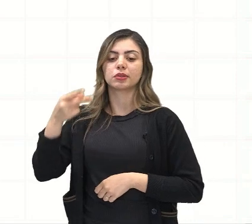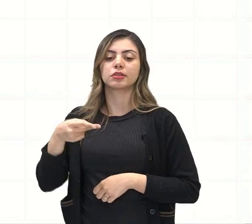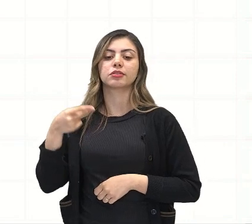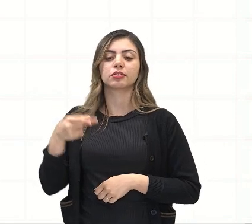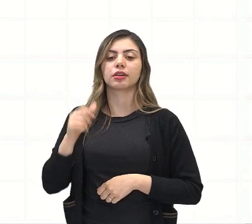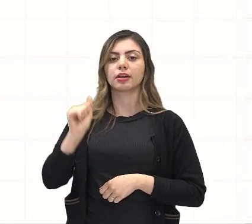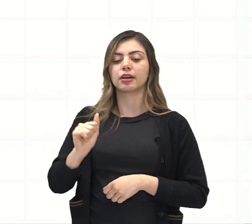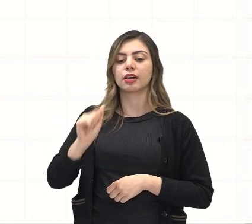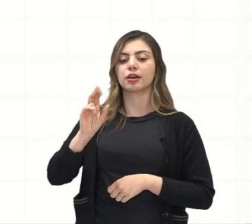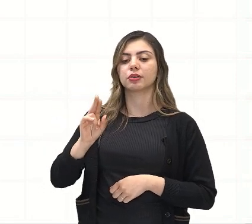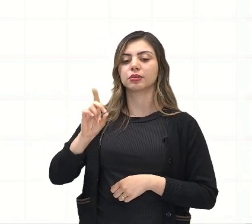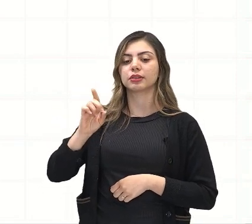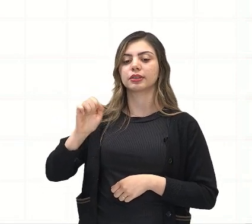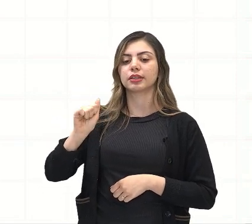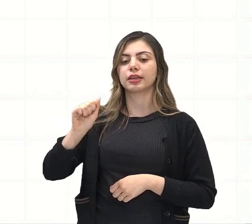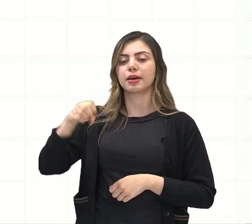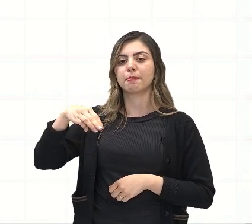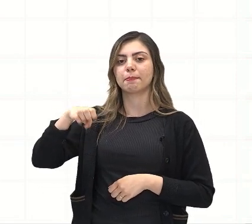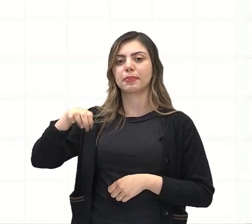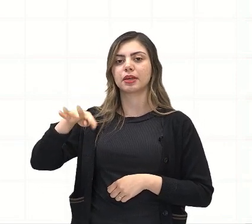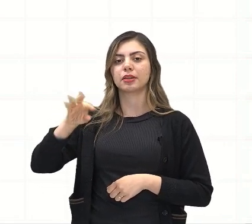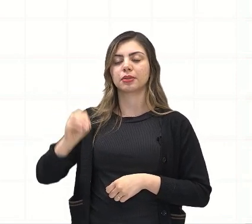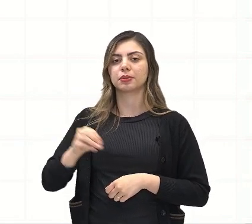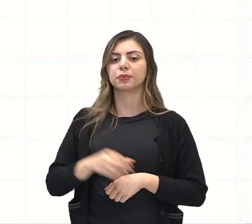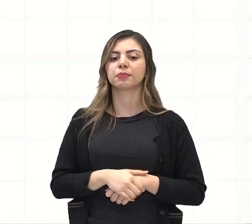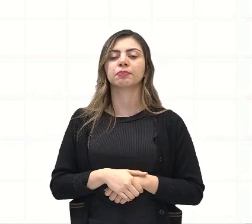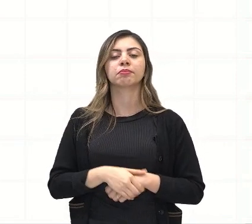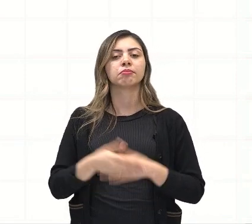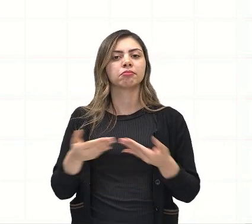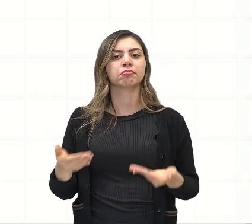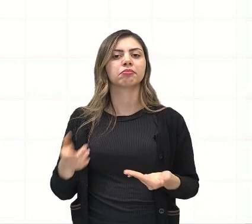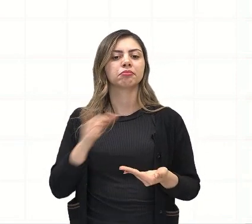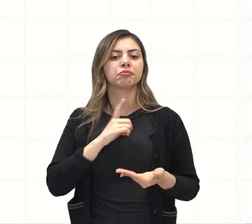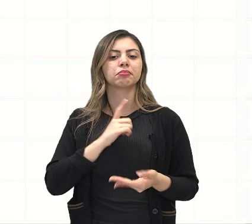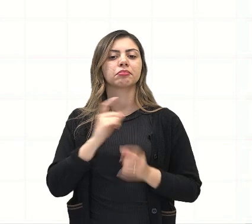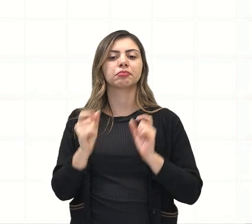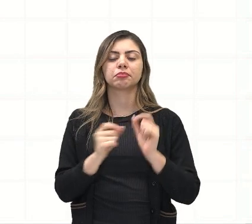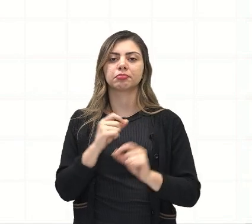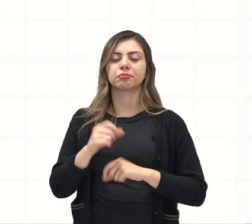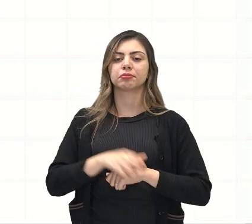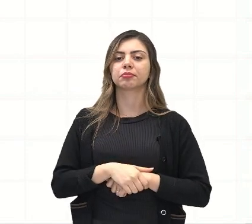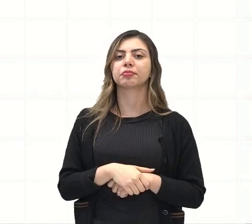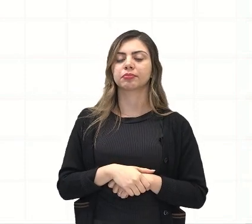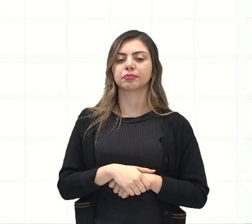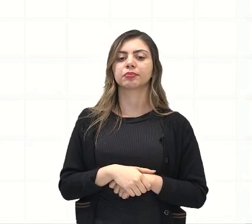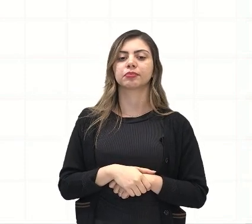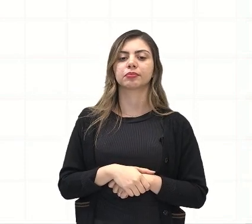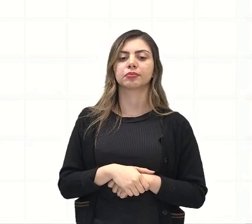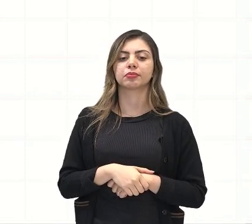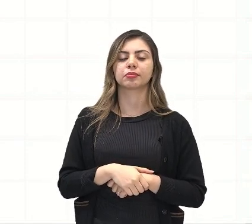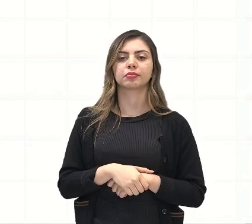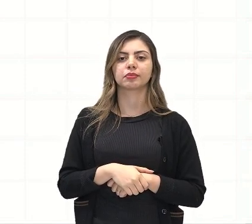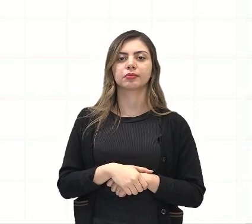aldeamento. Então você tem o quê? Você tem através